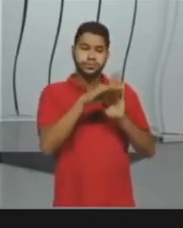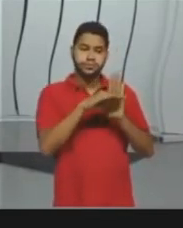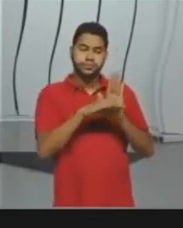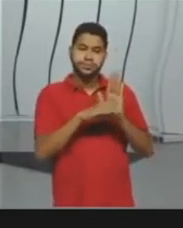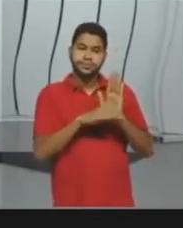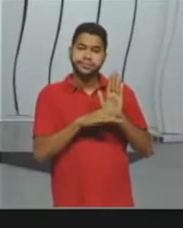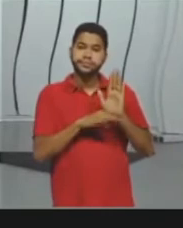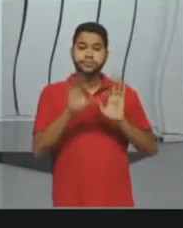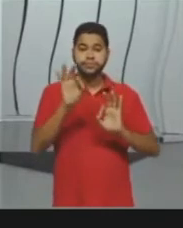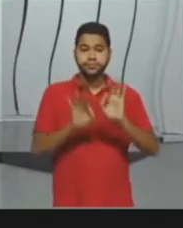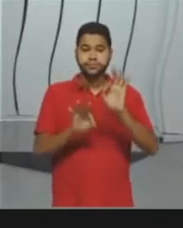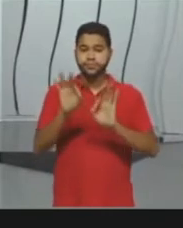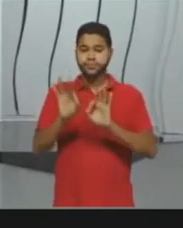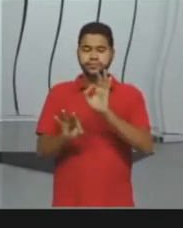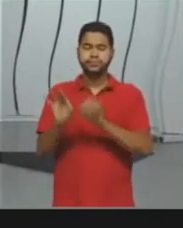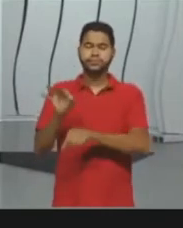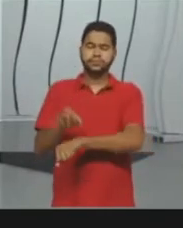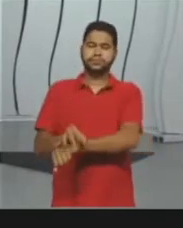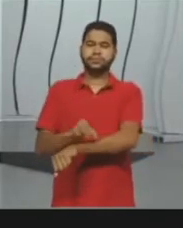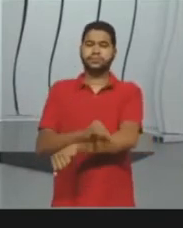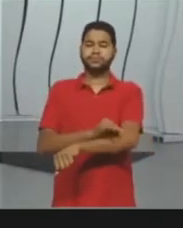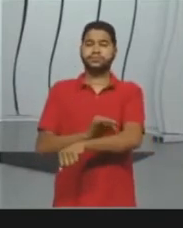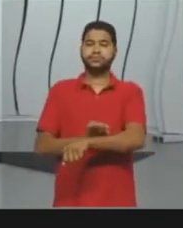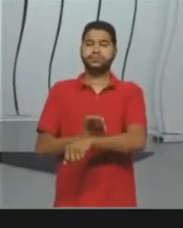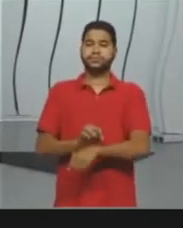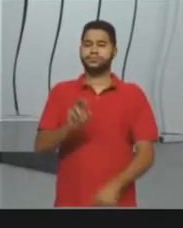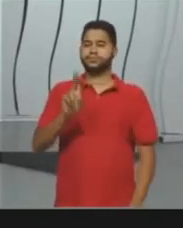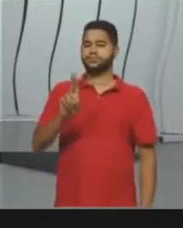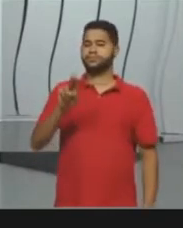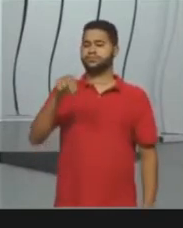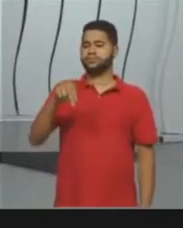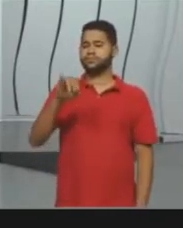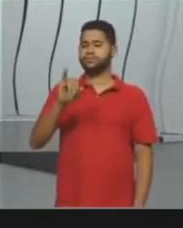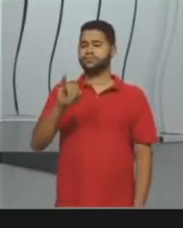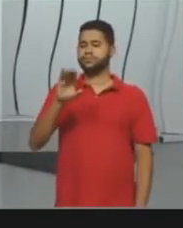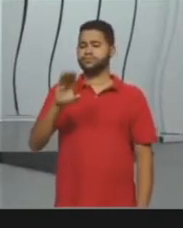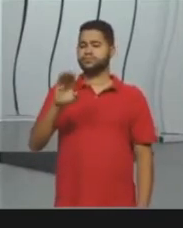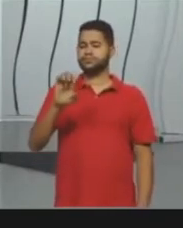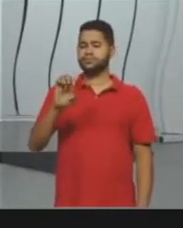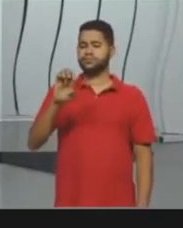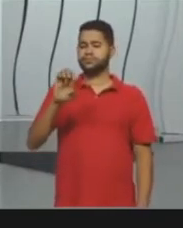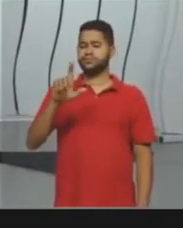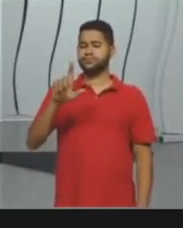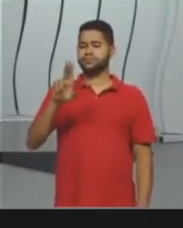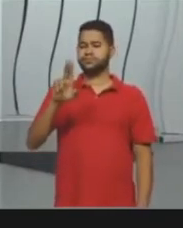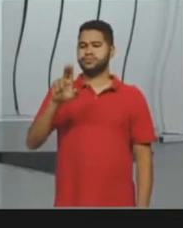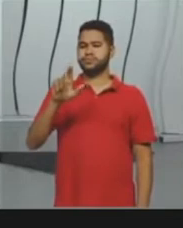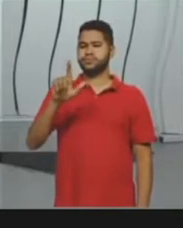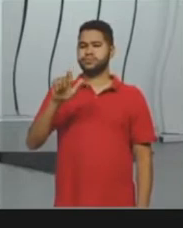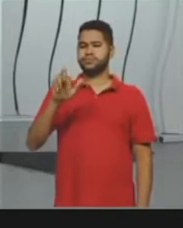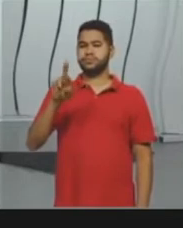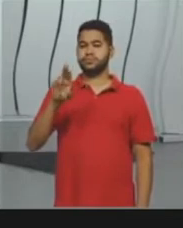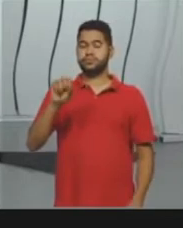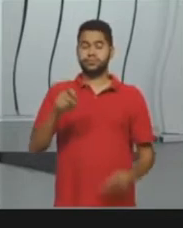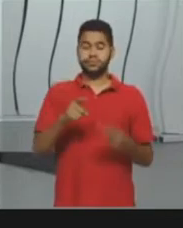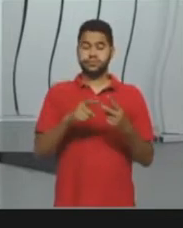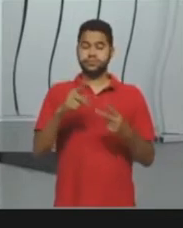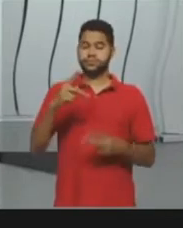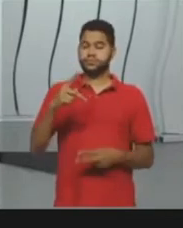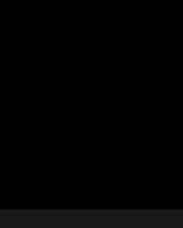à organização celular. Organismos unicelulares e organismos